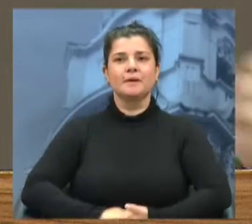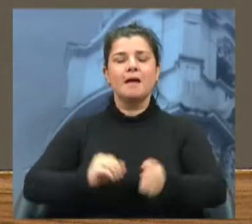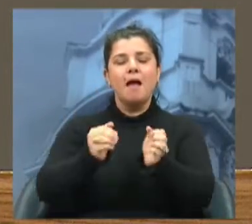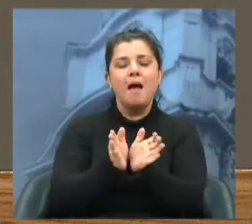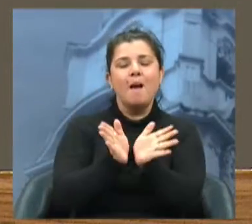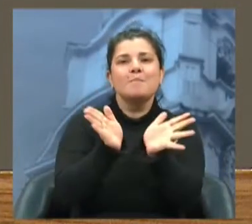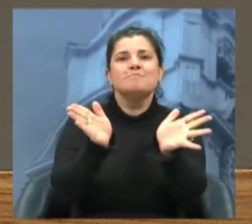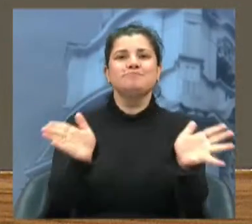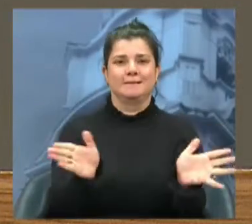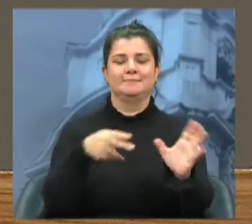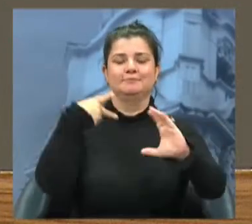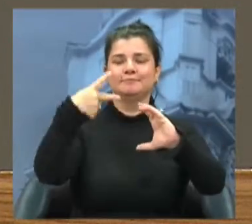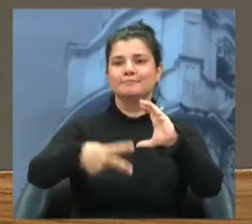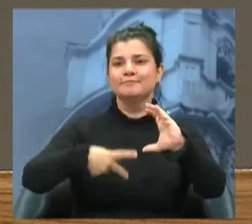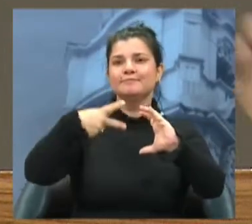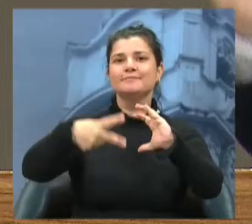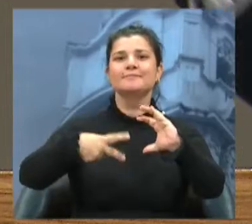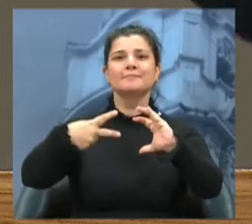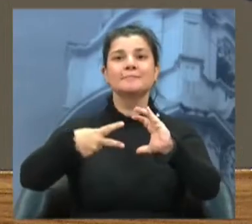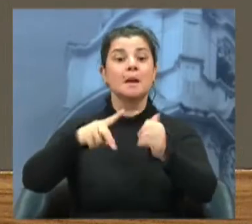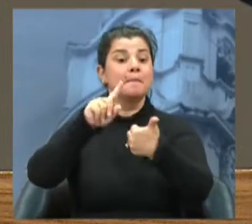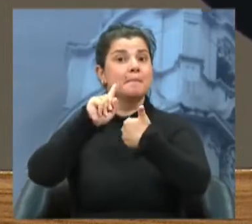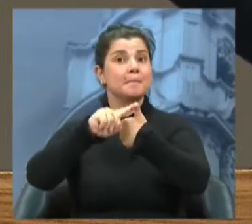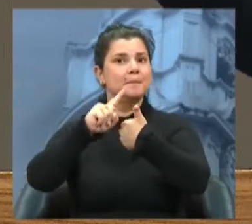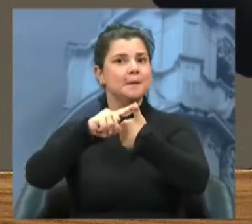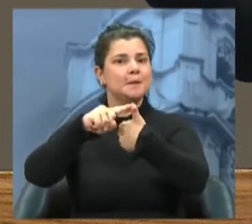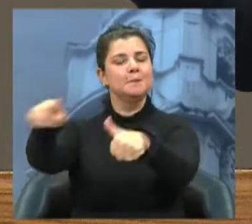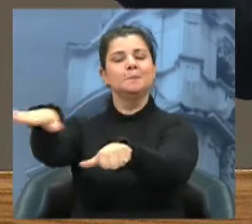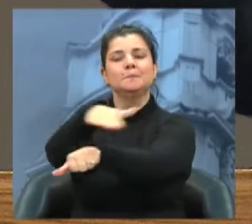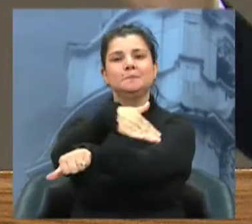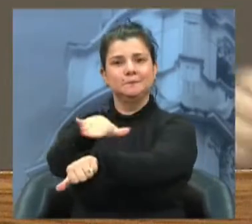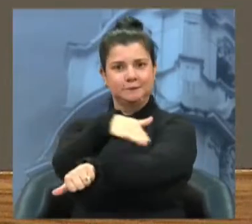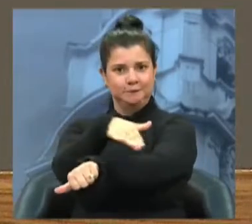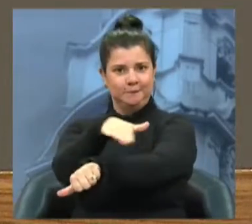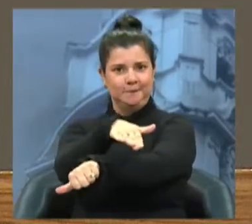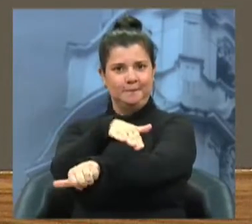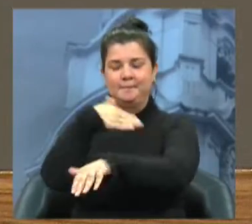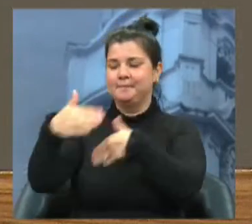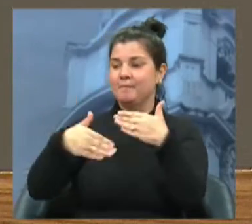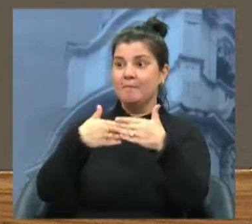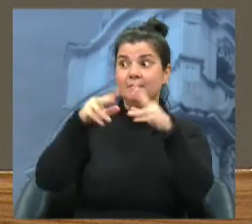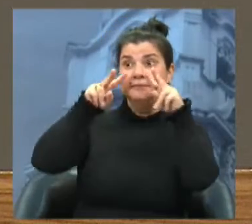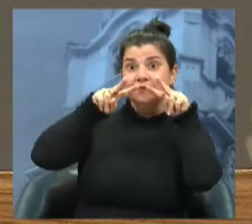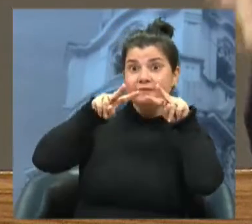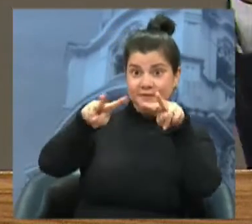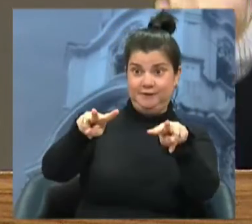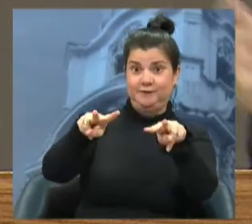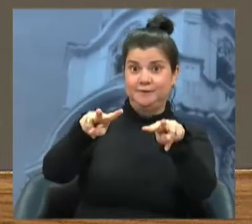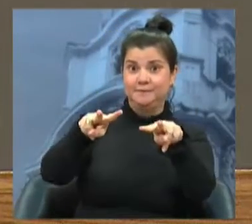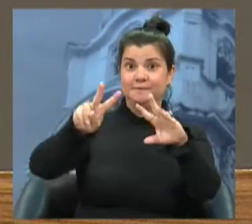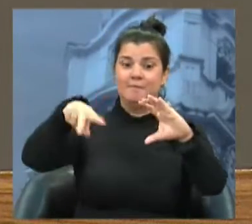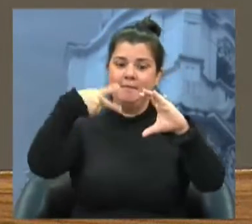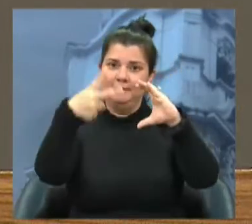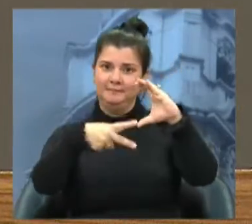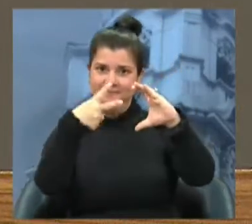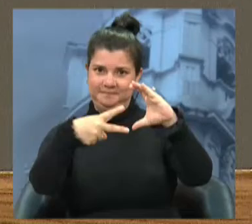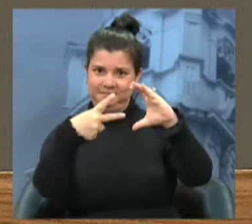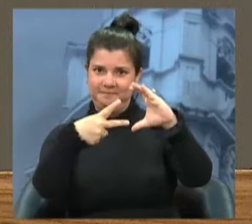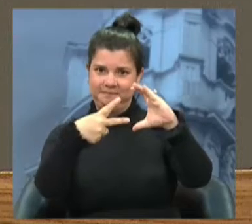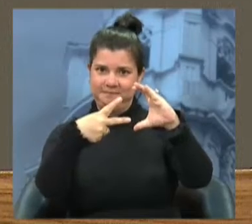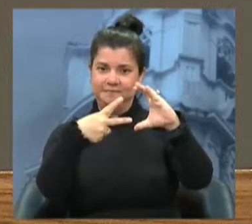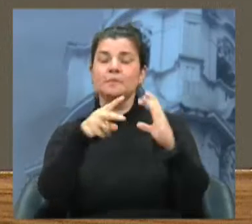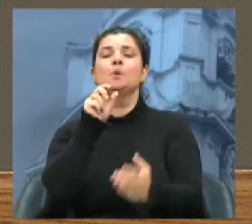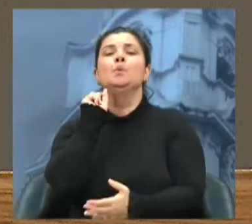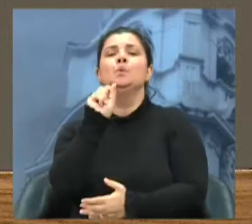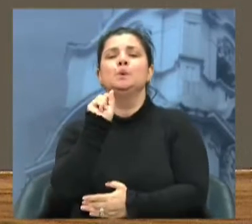abrindo a Câmara de Vereadores, primeiro para a rua, para que todo mundo enxergue a Câmara de Vereadores, aonde nós estamos, o que,